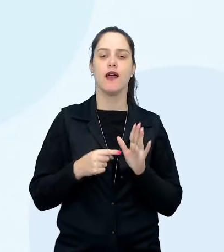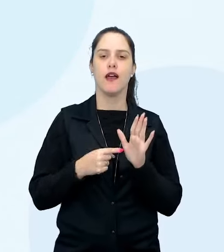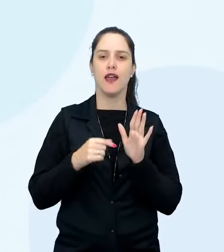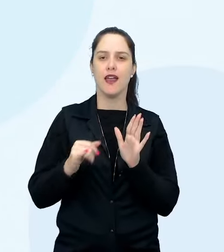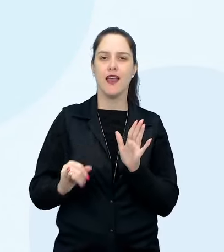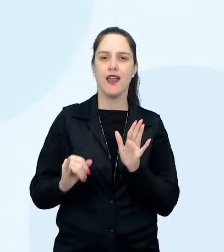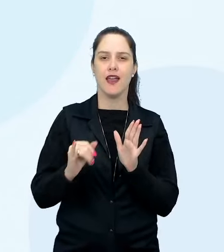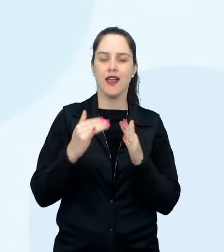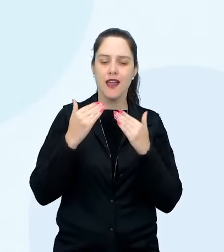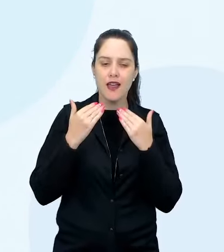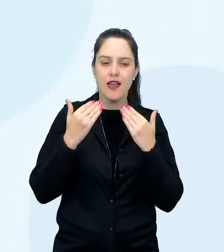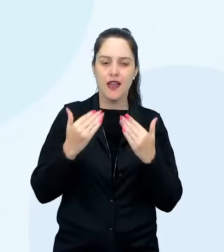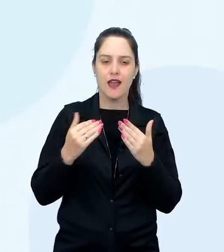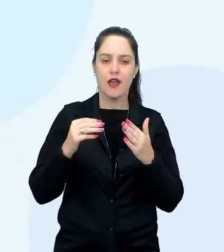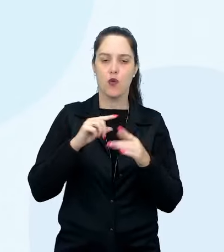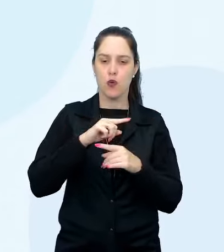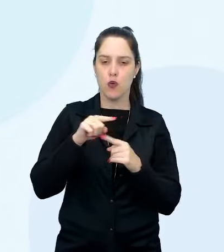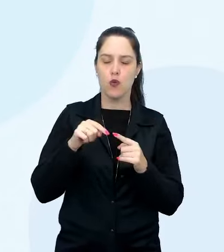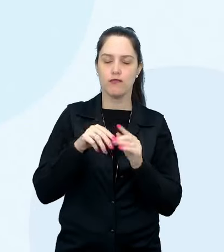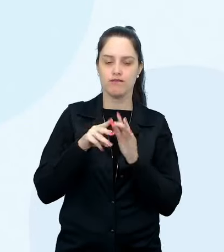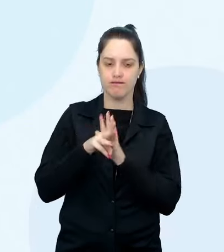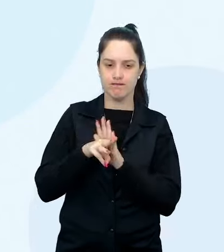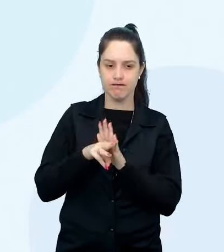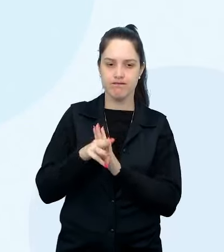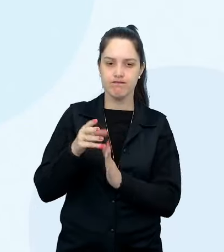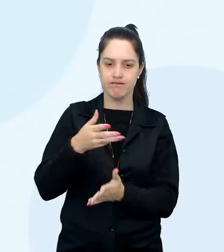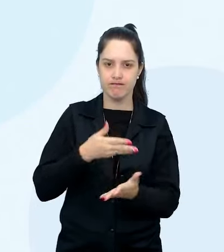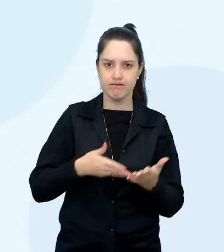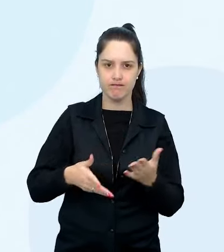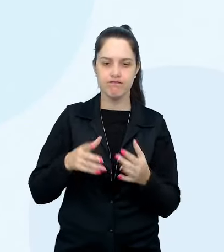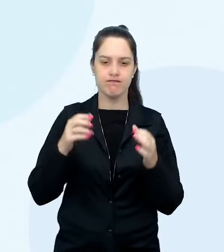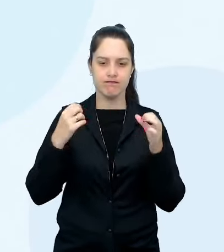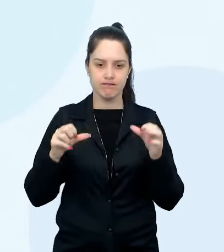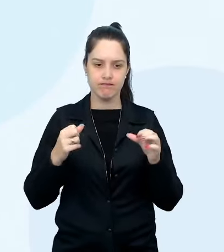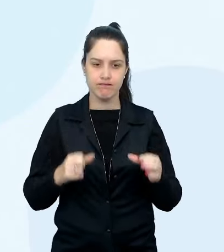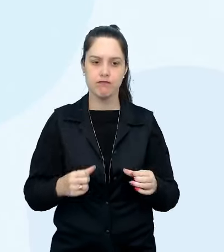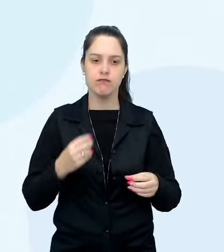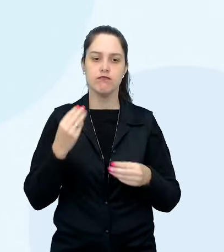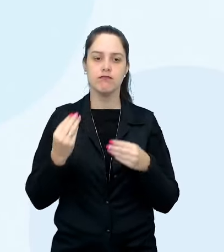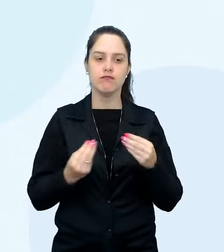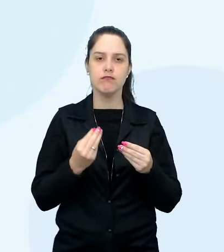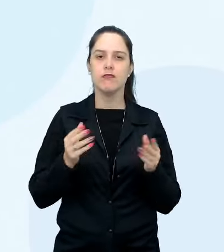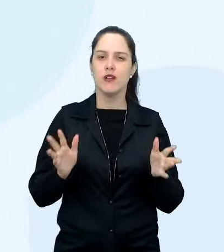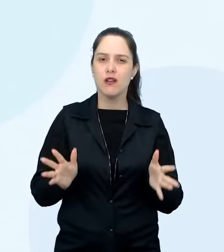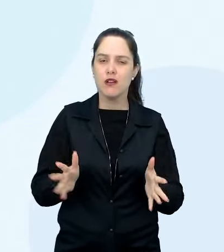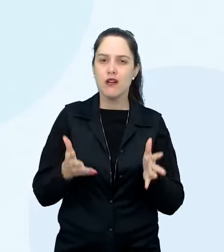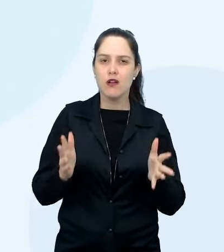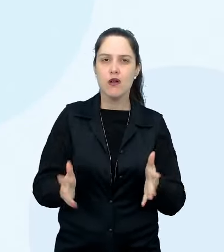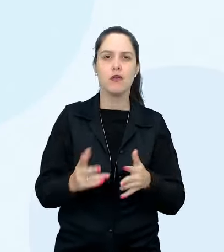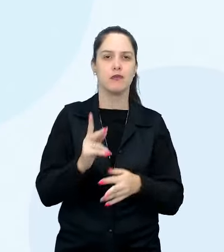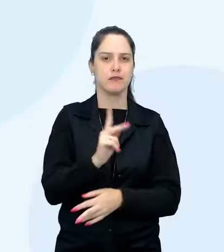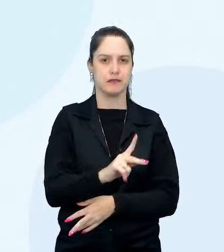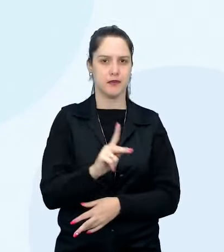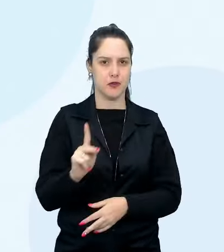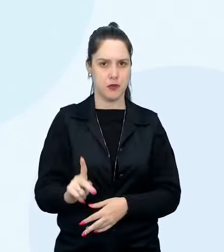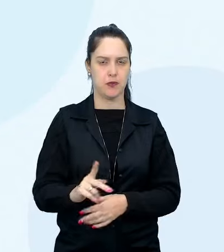o objetivo das metodologias, das integrações e das avaliações e como elas auxiliam o